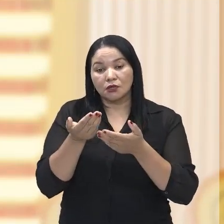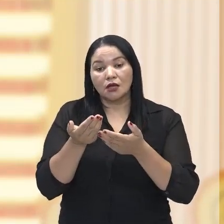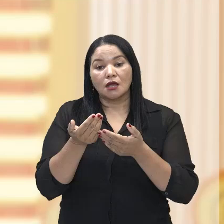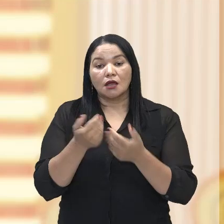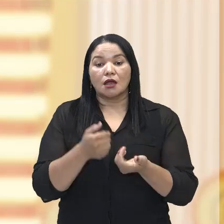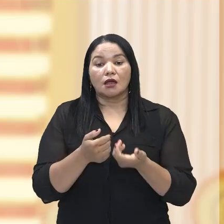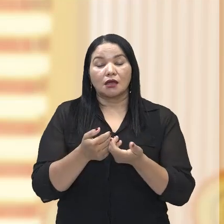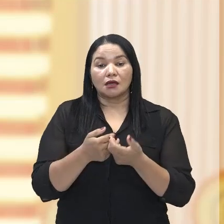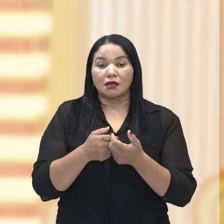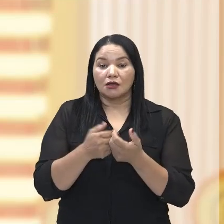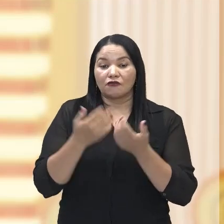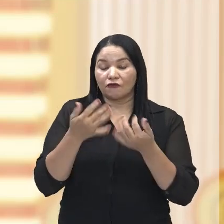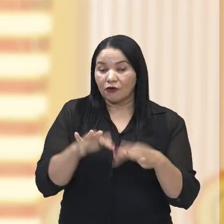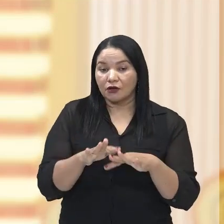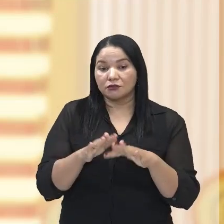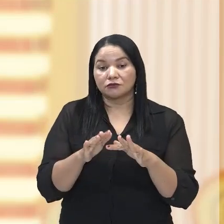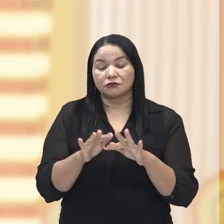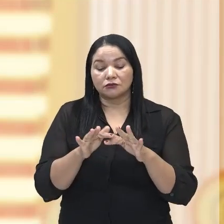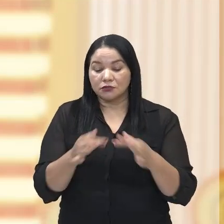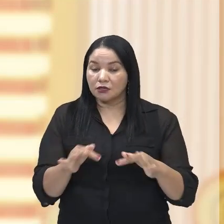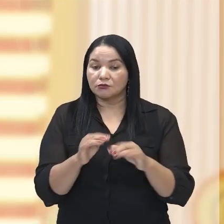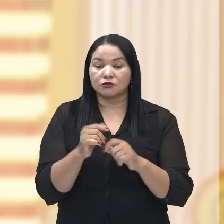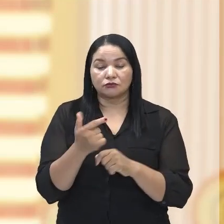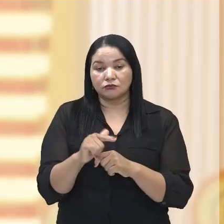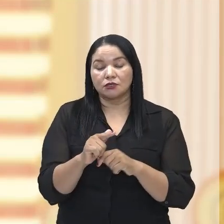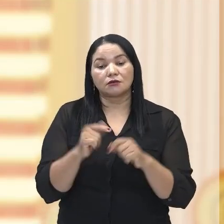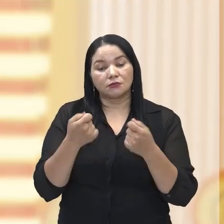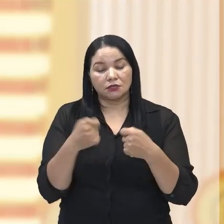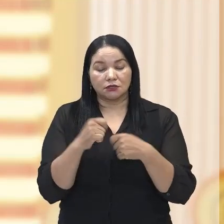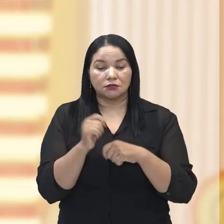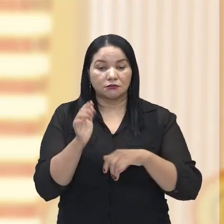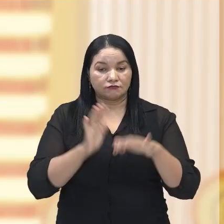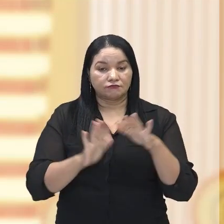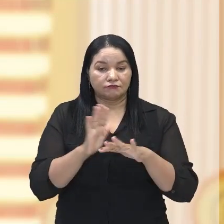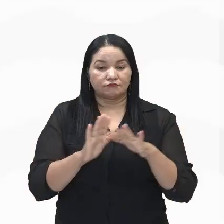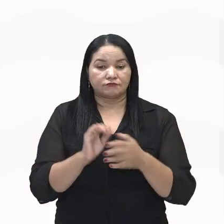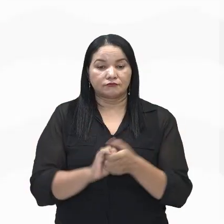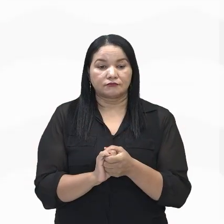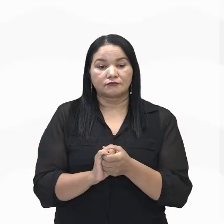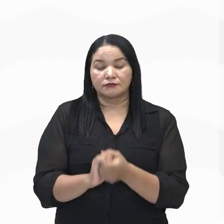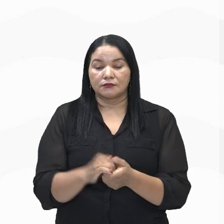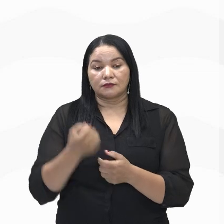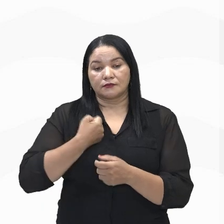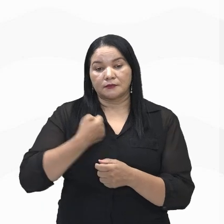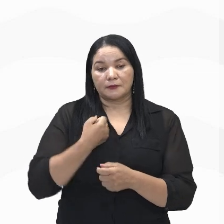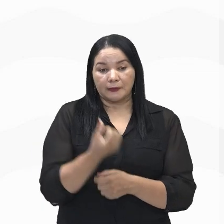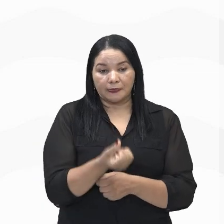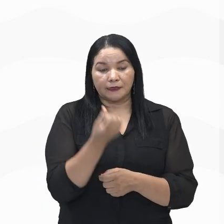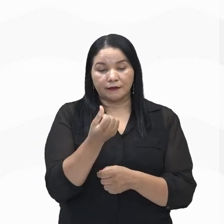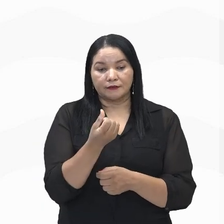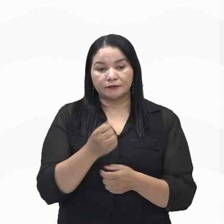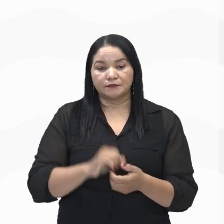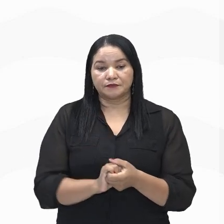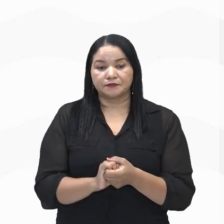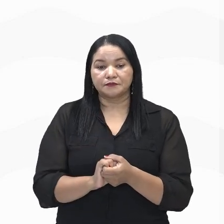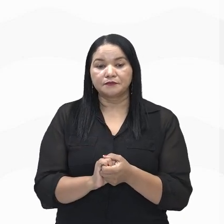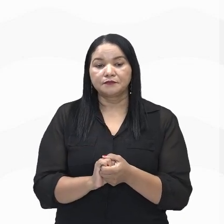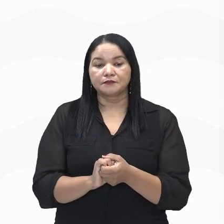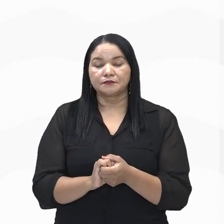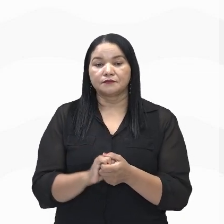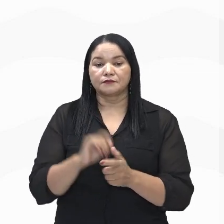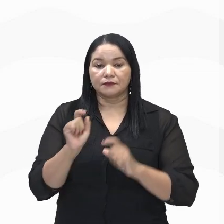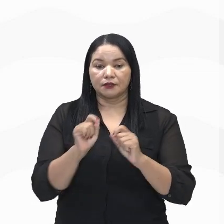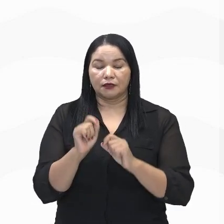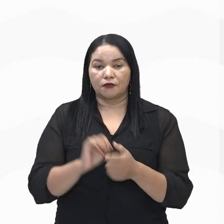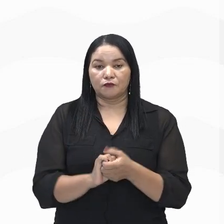processo simples. Então vamos ver aí quais são as metas dessa ODS 6. Na ODS 6 nós